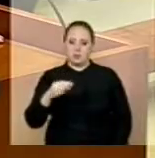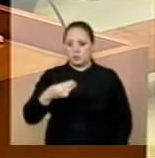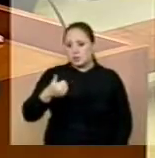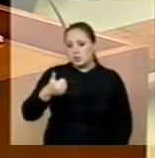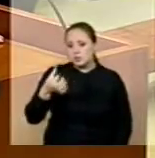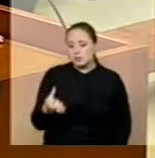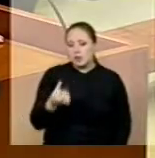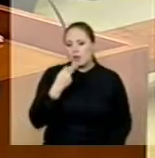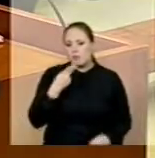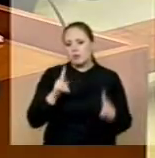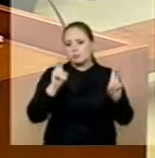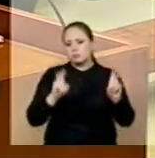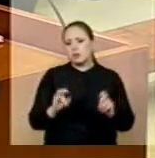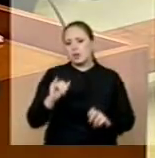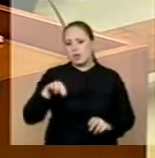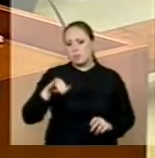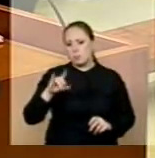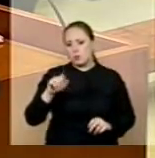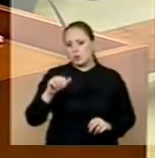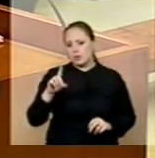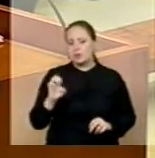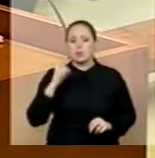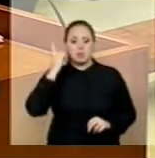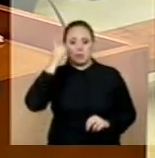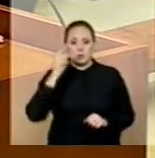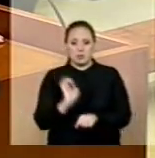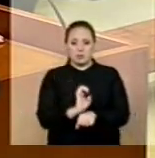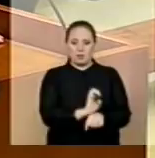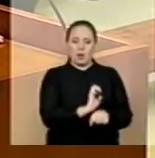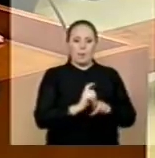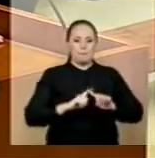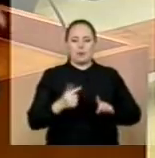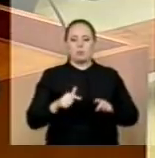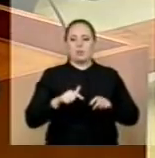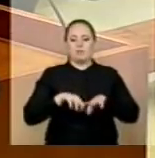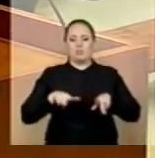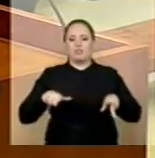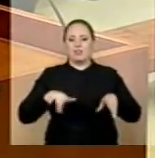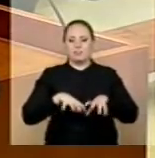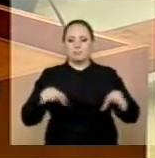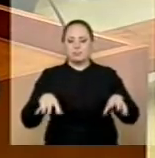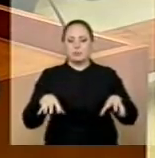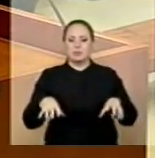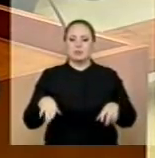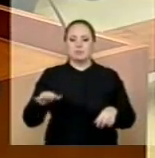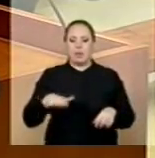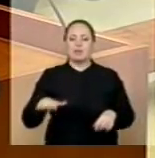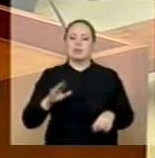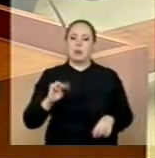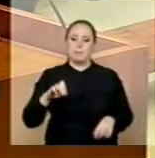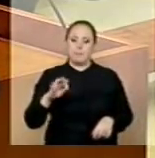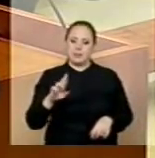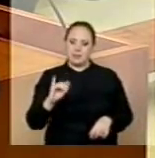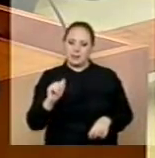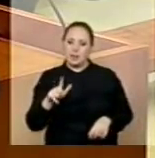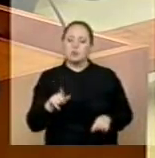tratando amplamente da imunidade dos deputados estaduais, mas sem fazer distinção entre as imunidades materiais e